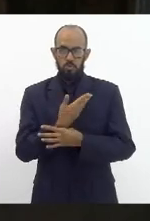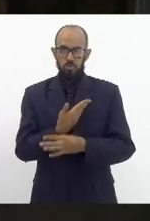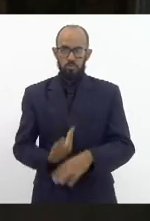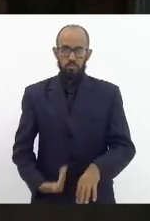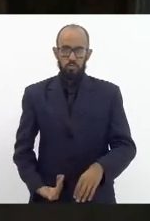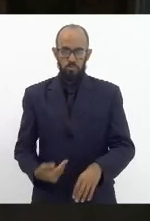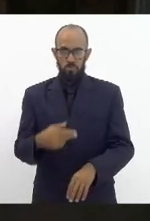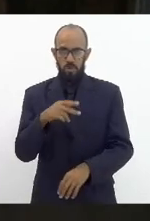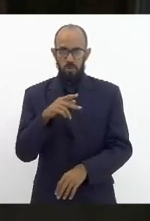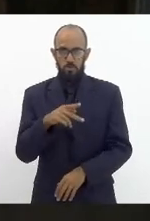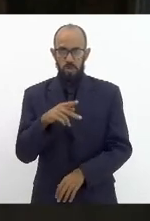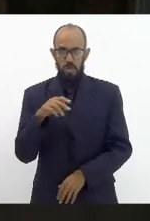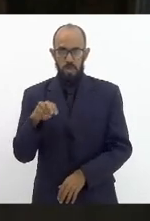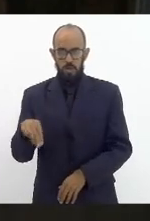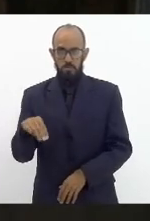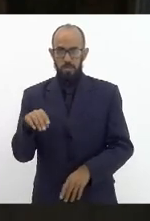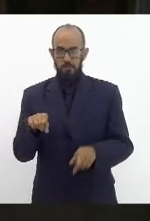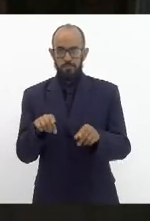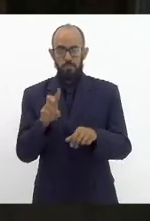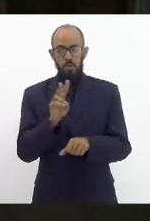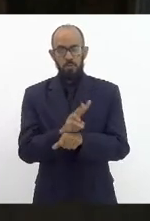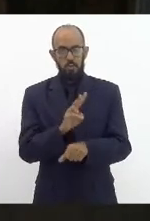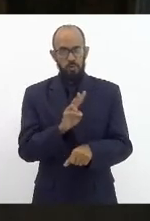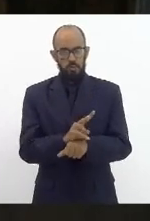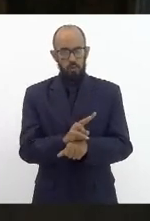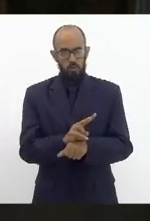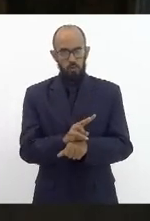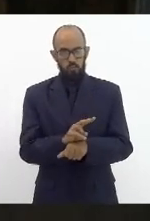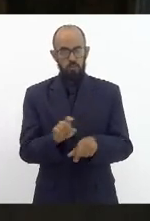PM, deu a proteção, aumentou em